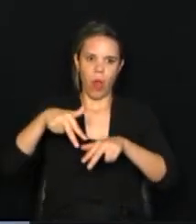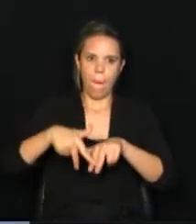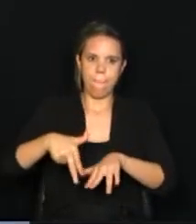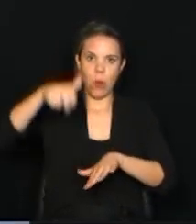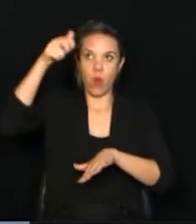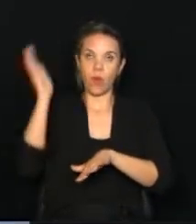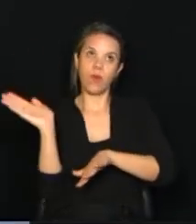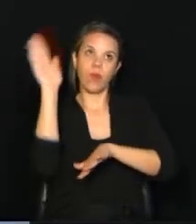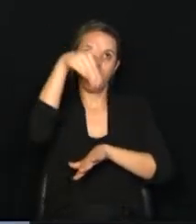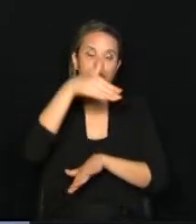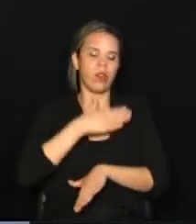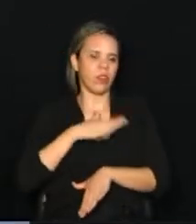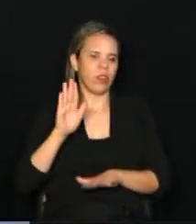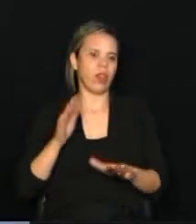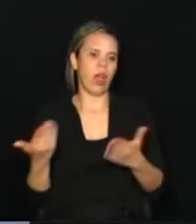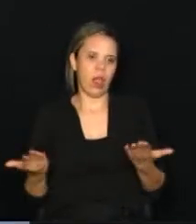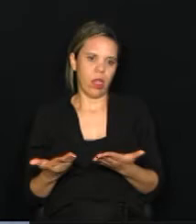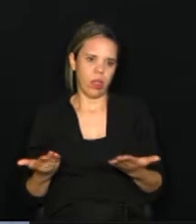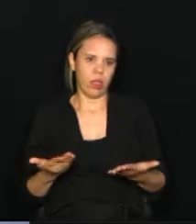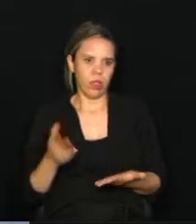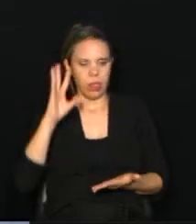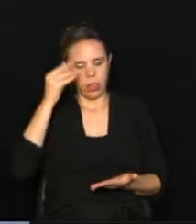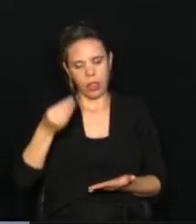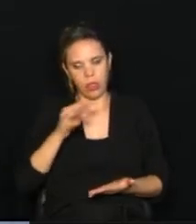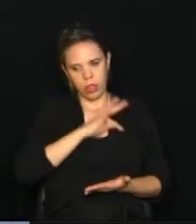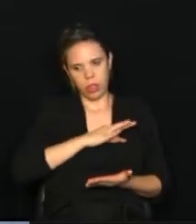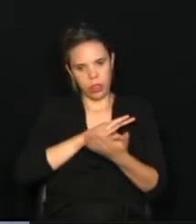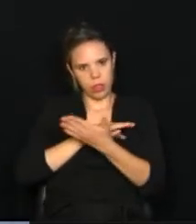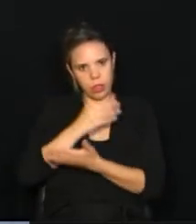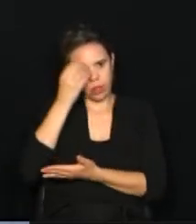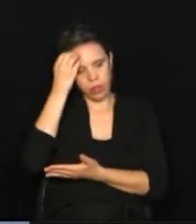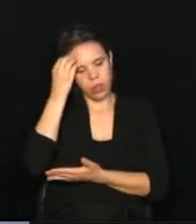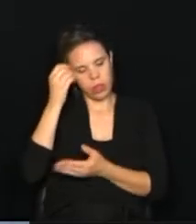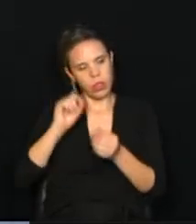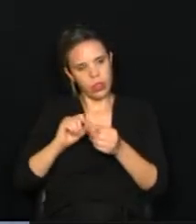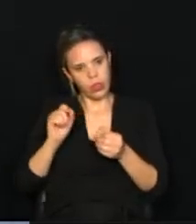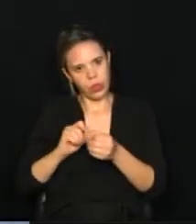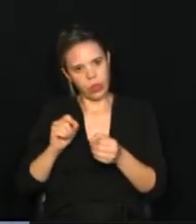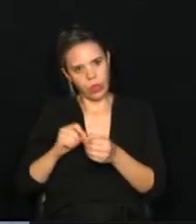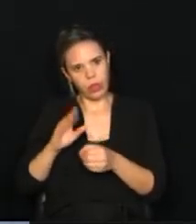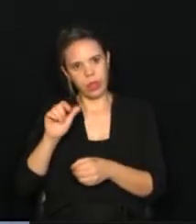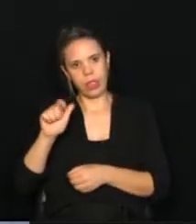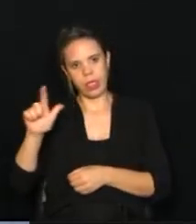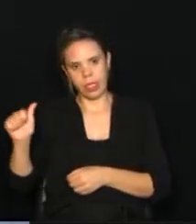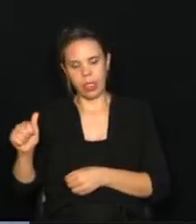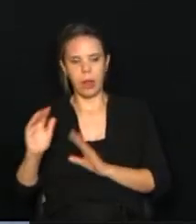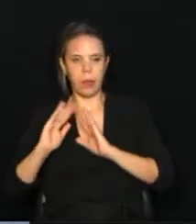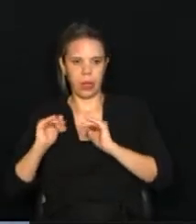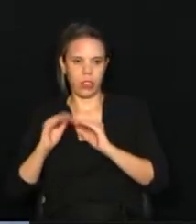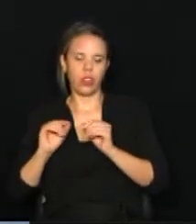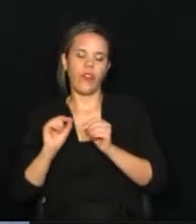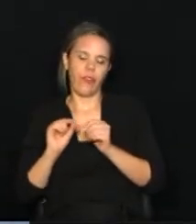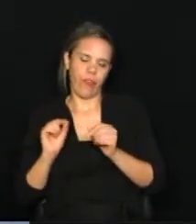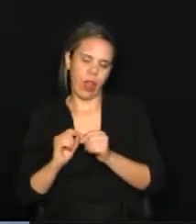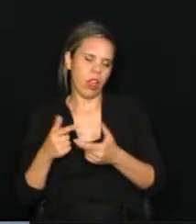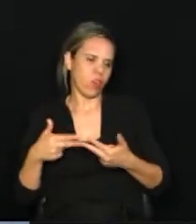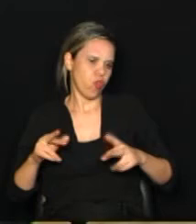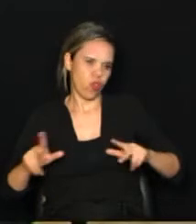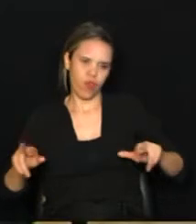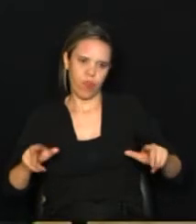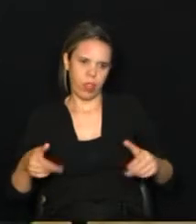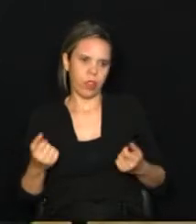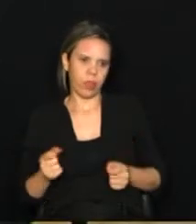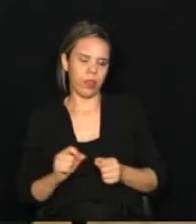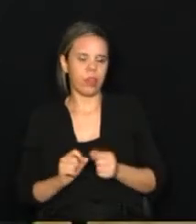não gosto muito. Tá. Porém, eu entendo um pouco ele, então eu faço mais de ala, mas se ele pedir para fazer armação, eu faço. O